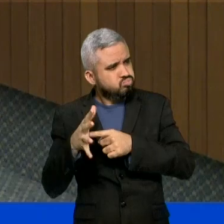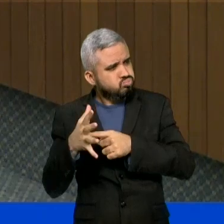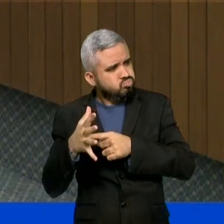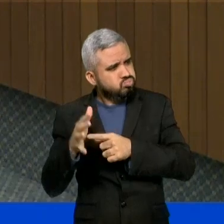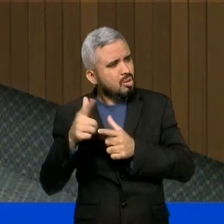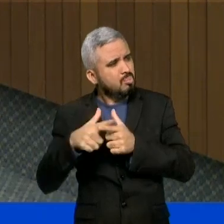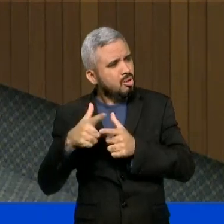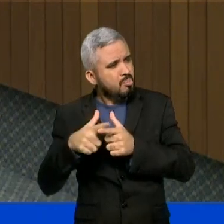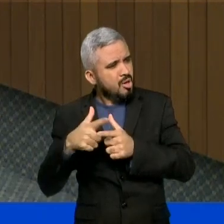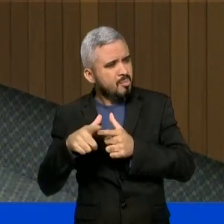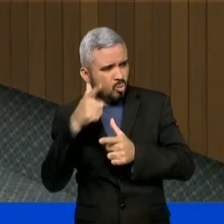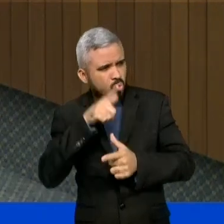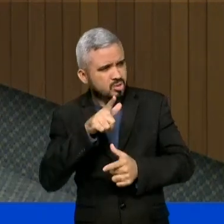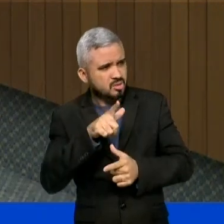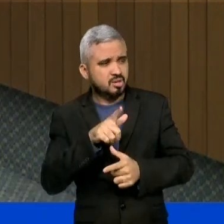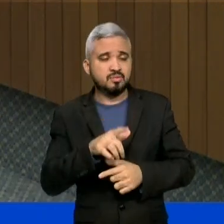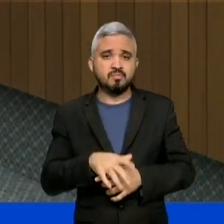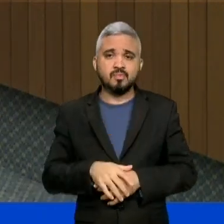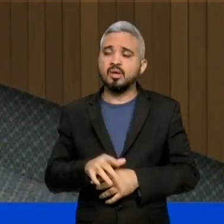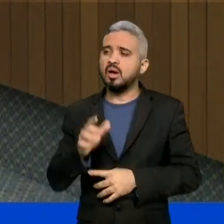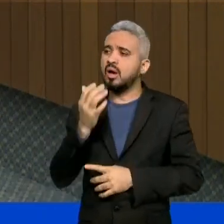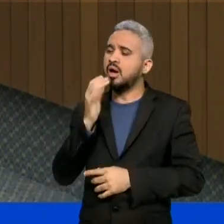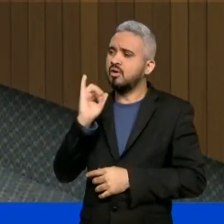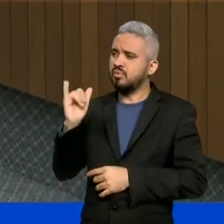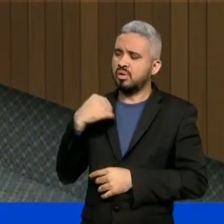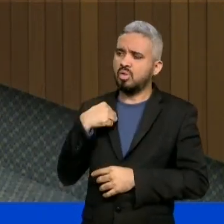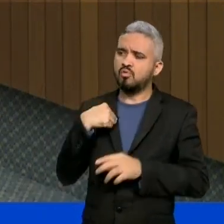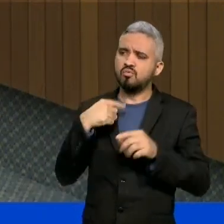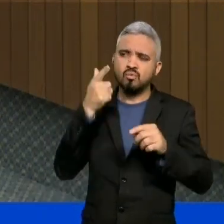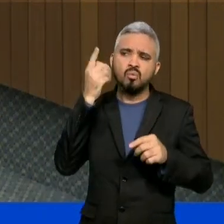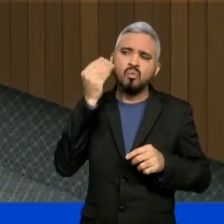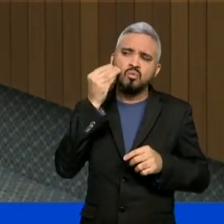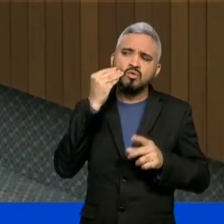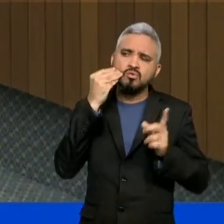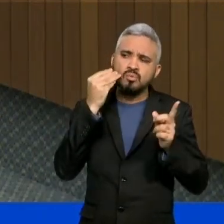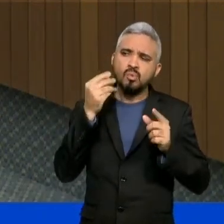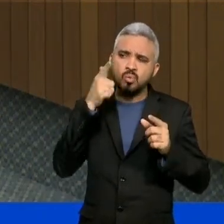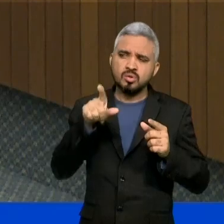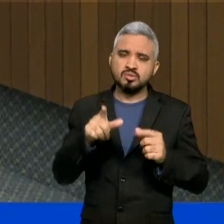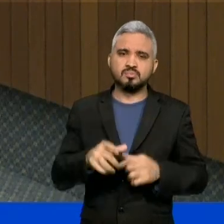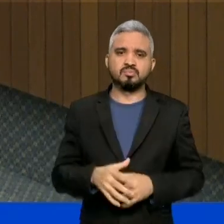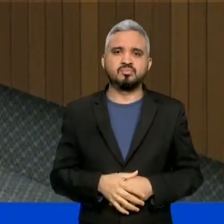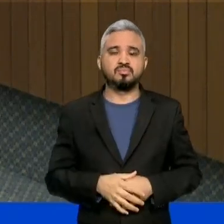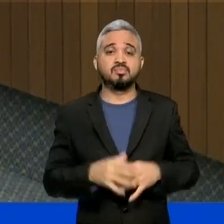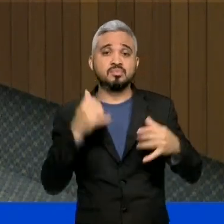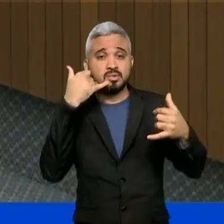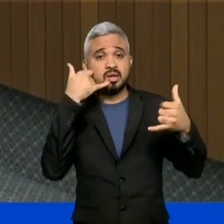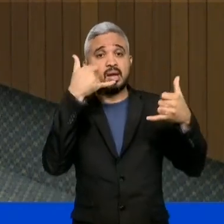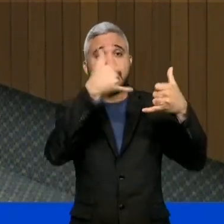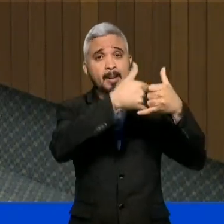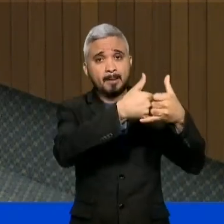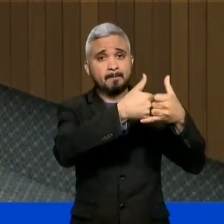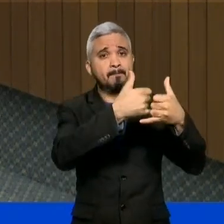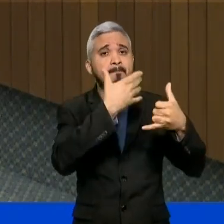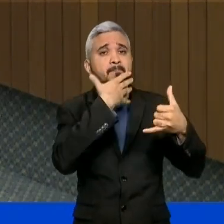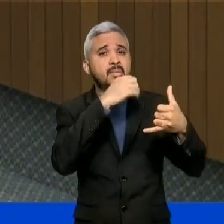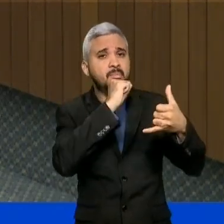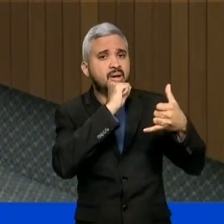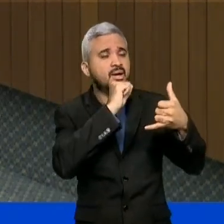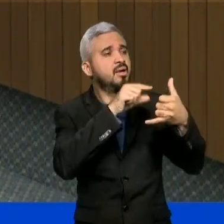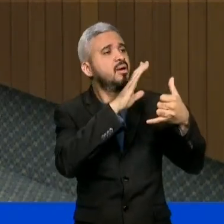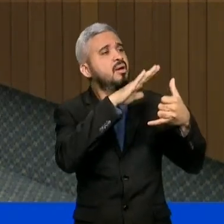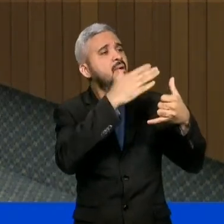atrás desse negócio. Aí lembro que liguei para meu saudoso pai e falei, meu pai, onde é que a gente consegue arranjar para consertar o poço